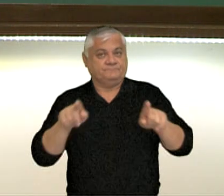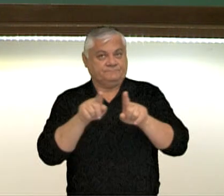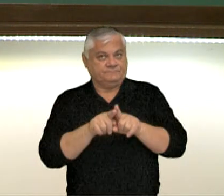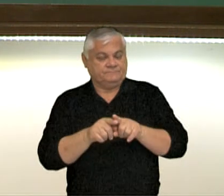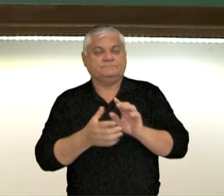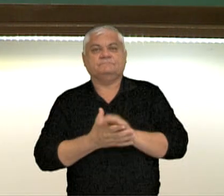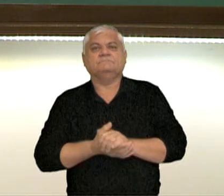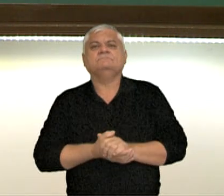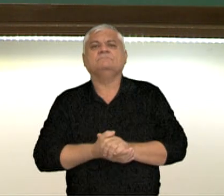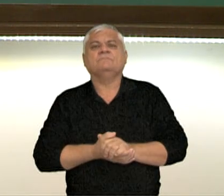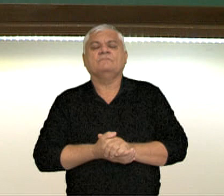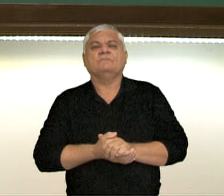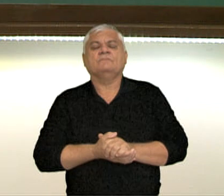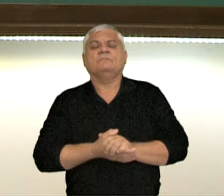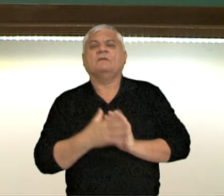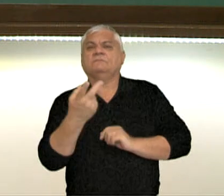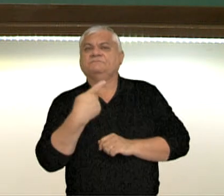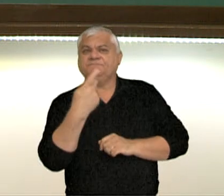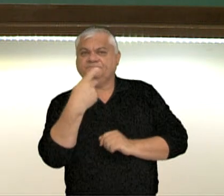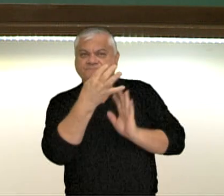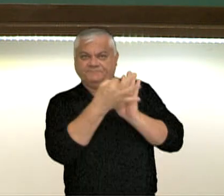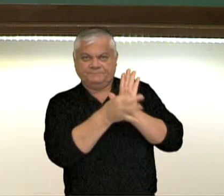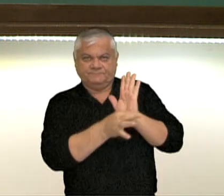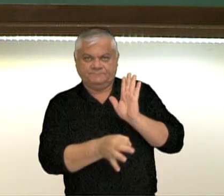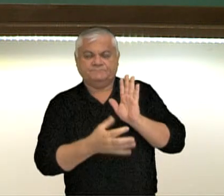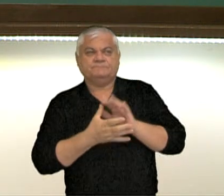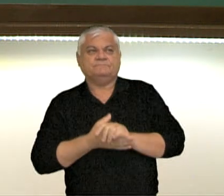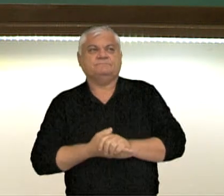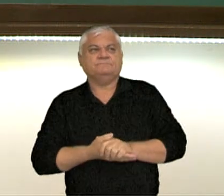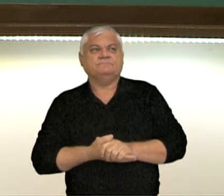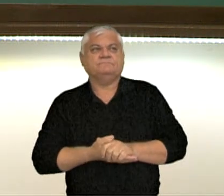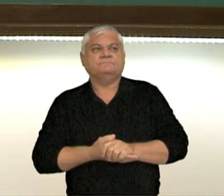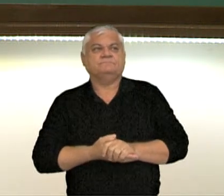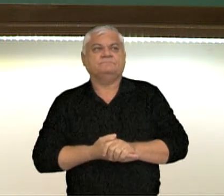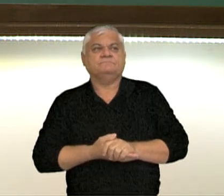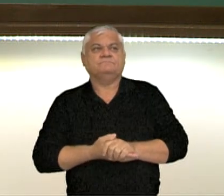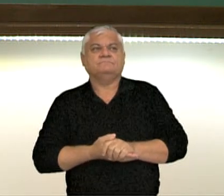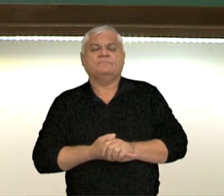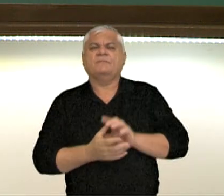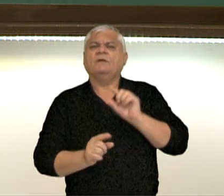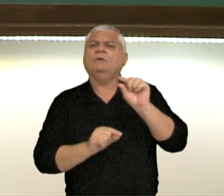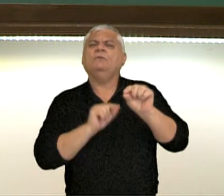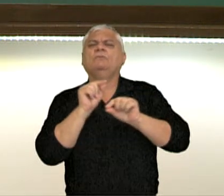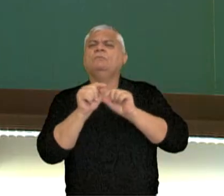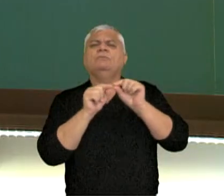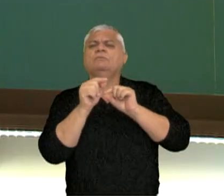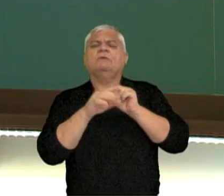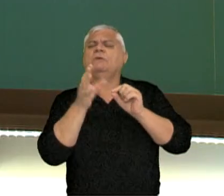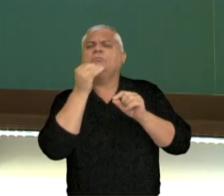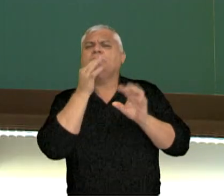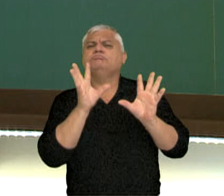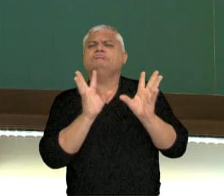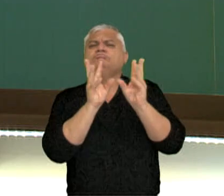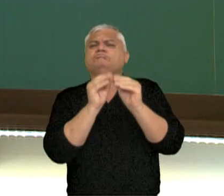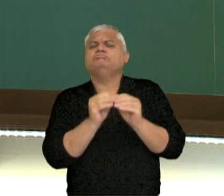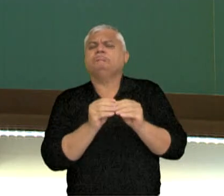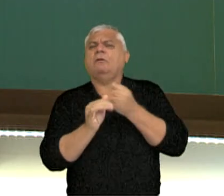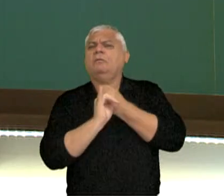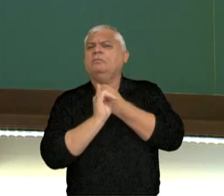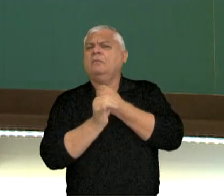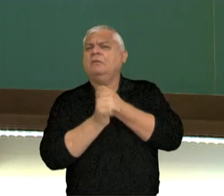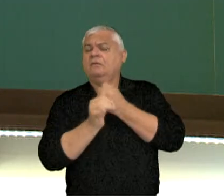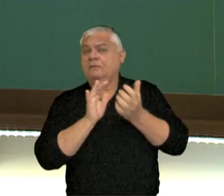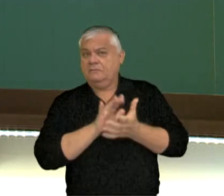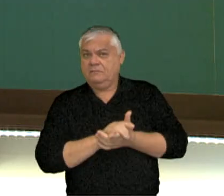Voltei. Conferiremos então? Olha, o que singulariza esse procedimento narrativo?